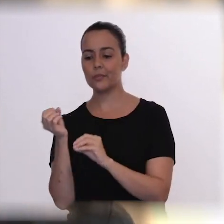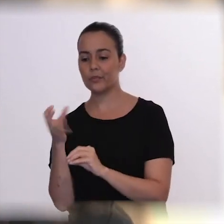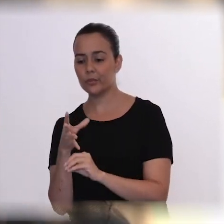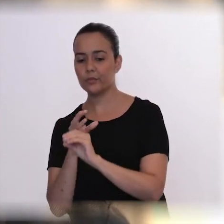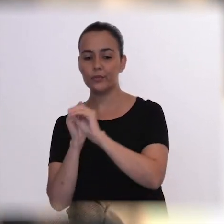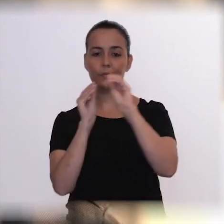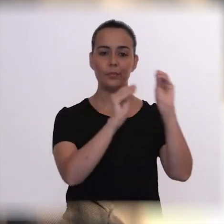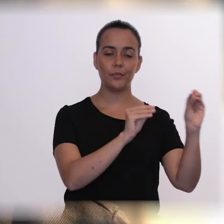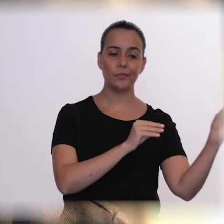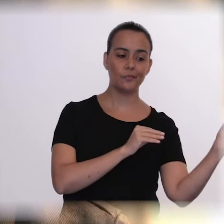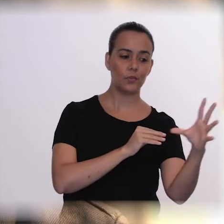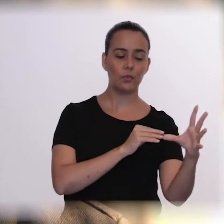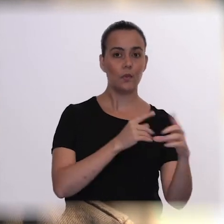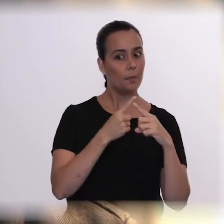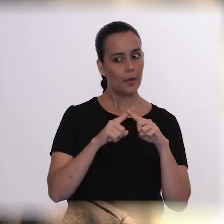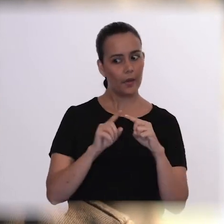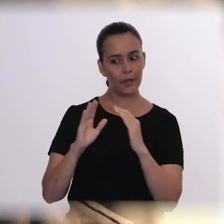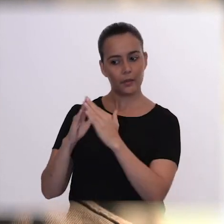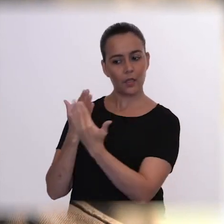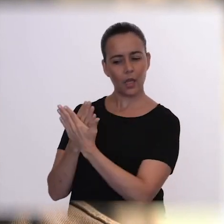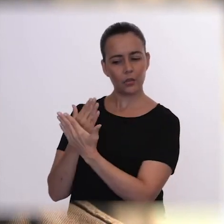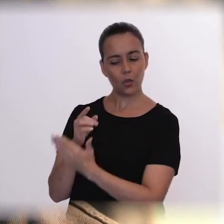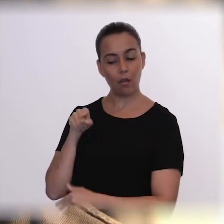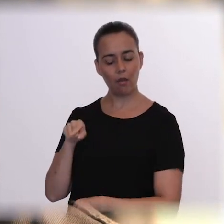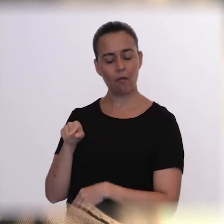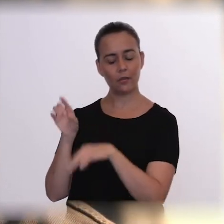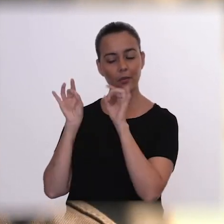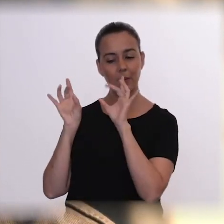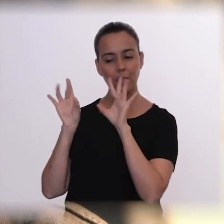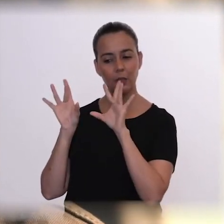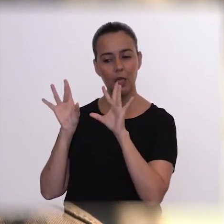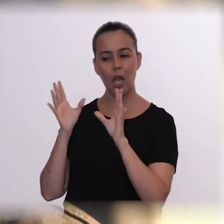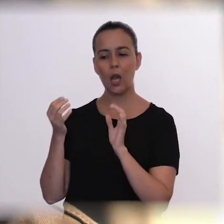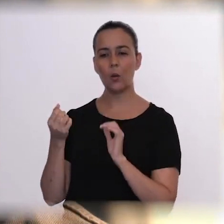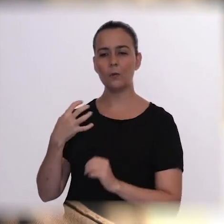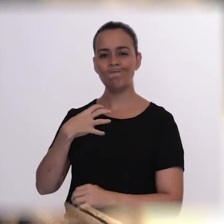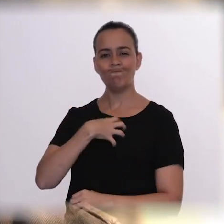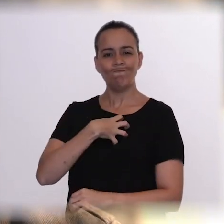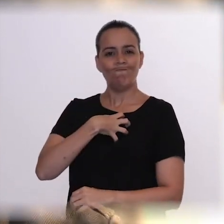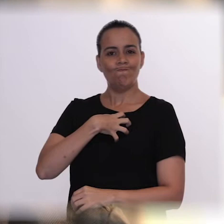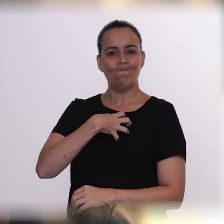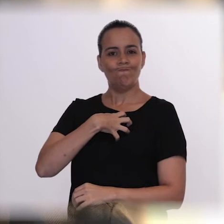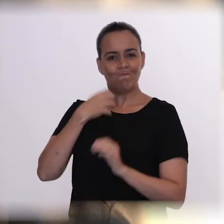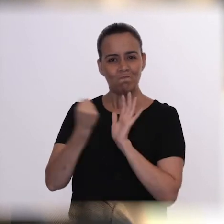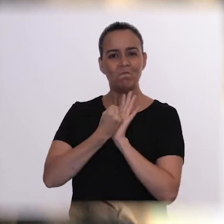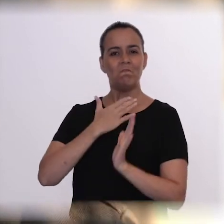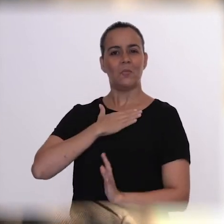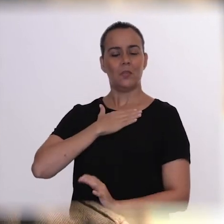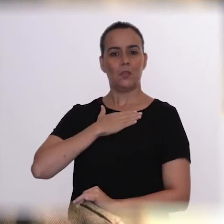que essa em especial me marcou porque eu já conheci algumas pessoas